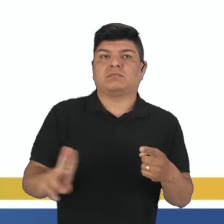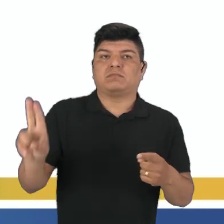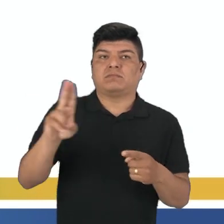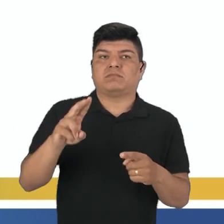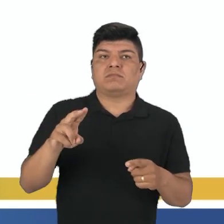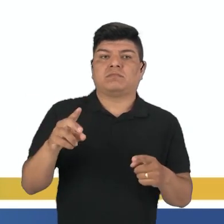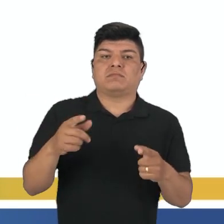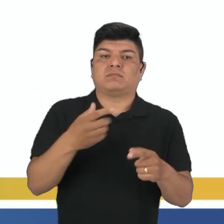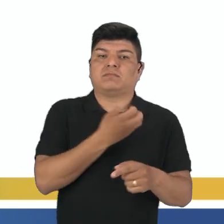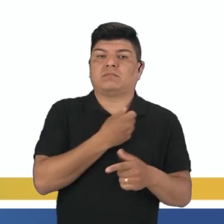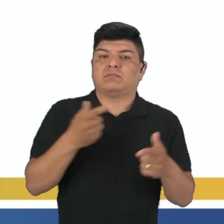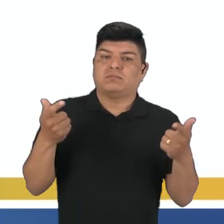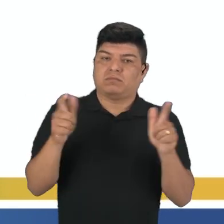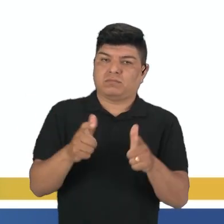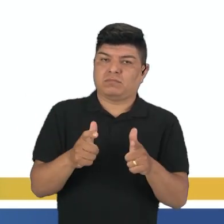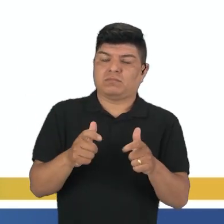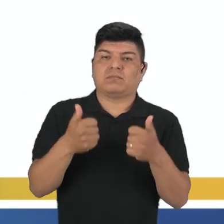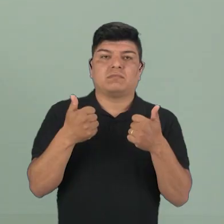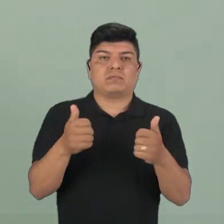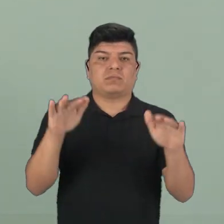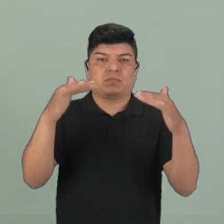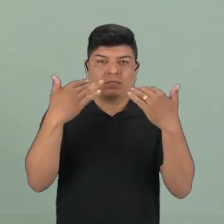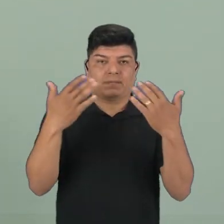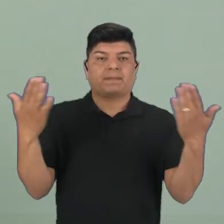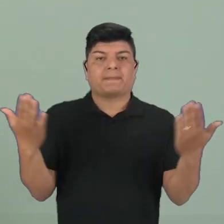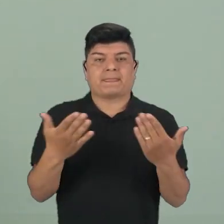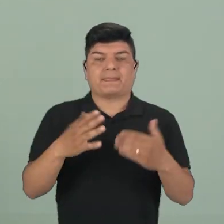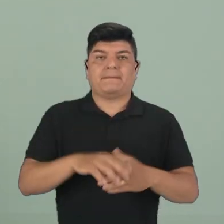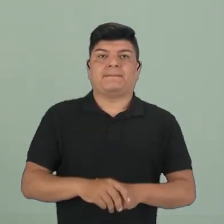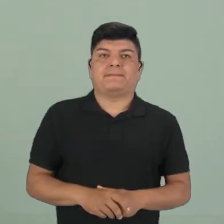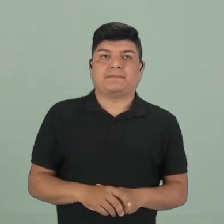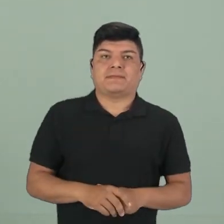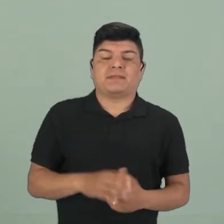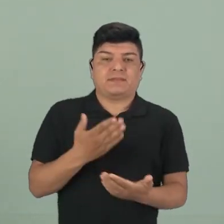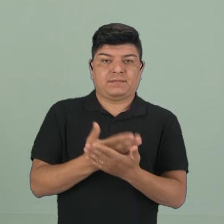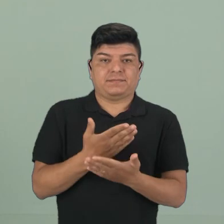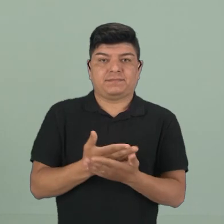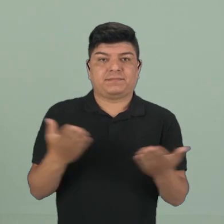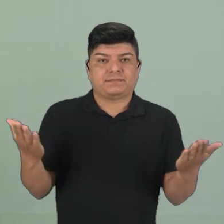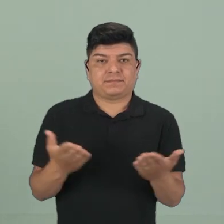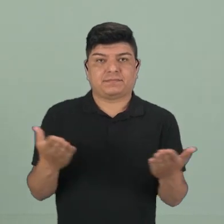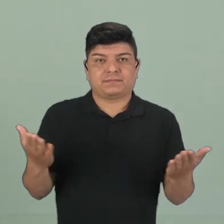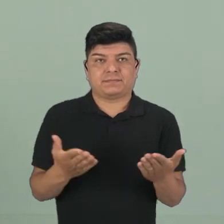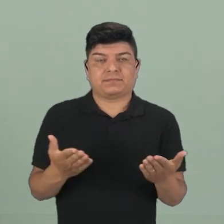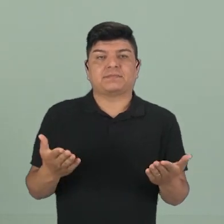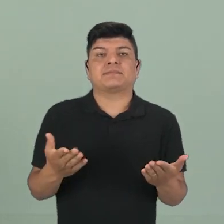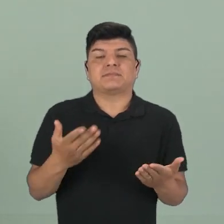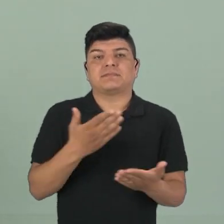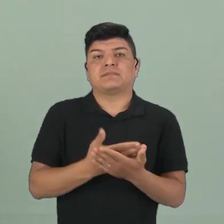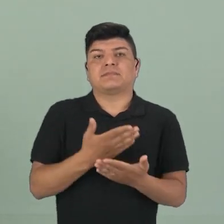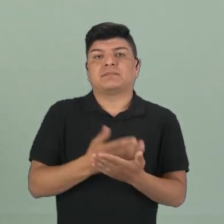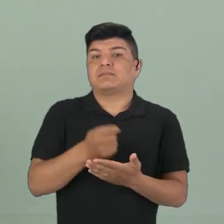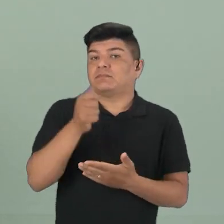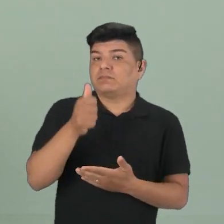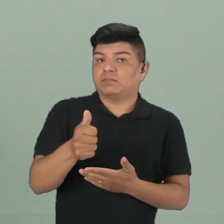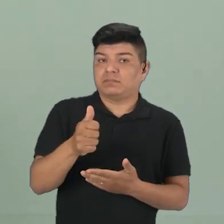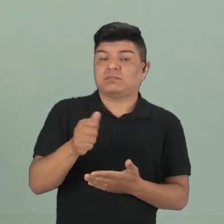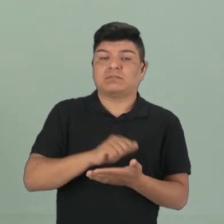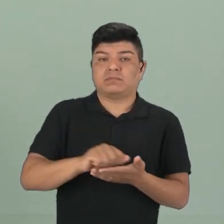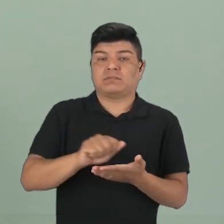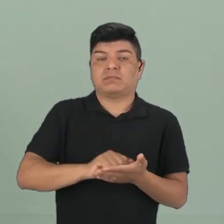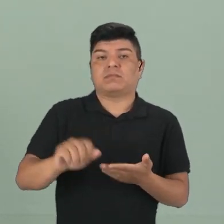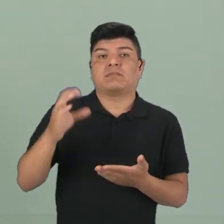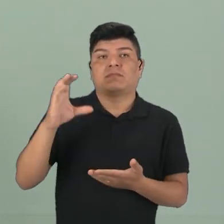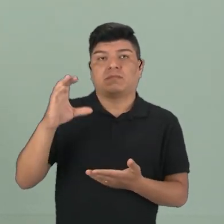com números pequenos, ok? Então, voltando aqui para mim, essa foi a nossa aula de hoje. Hoje nós estudamos um pouquinho sobre